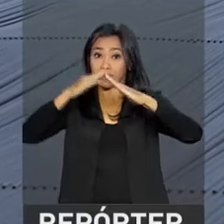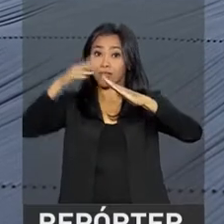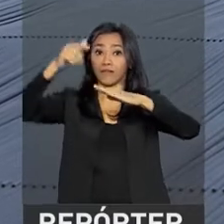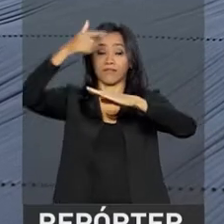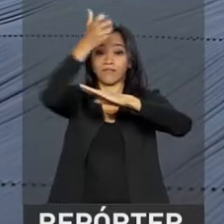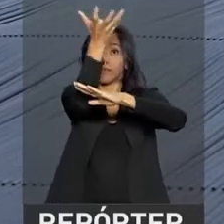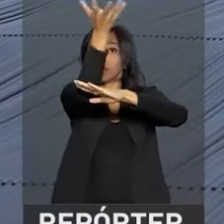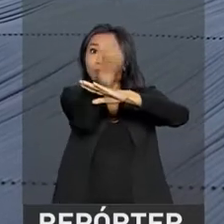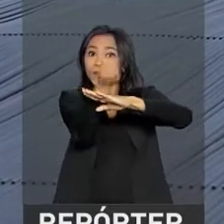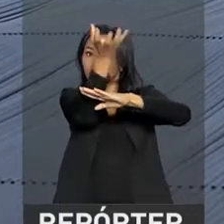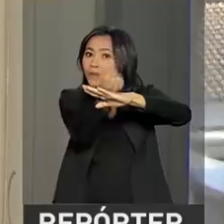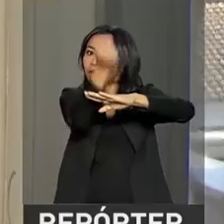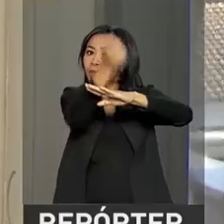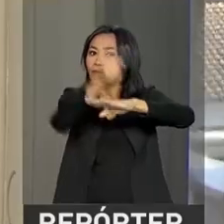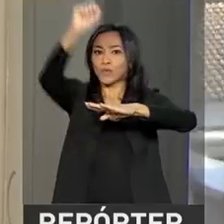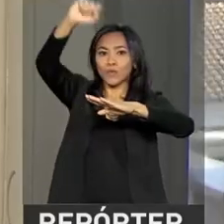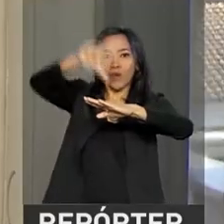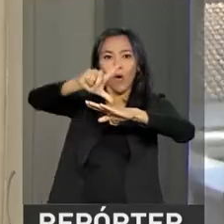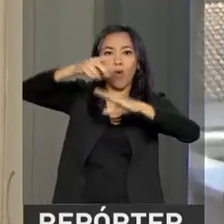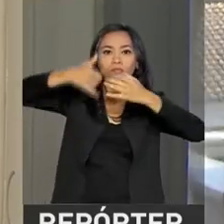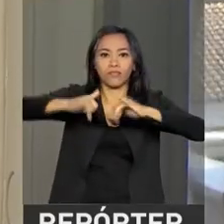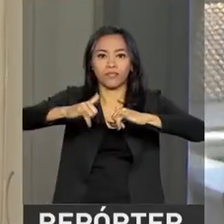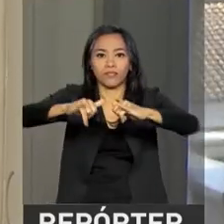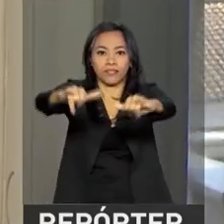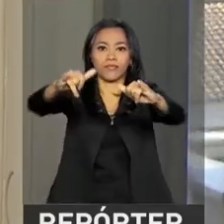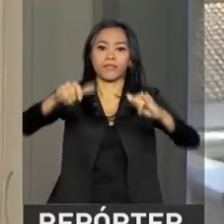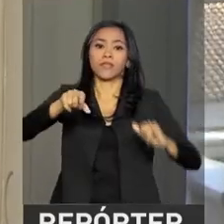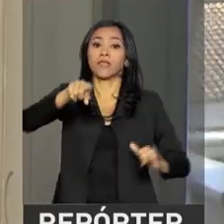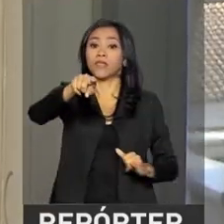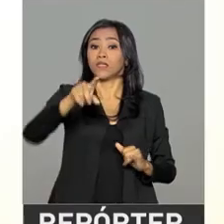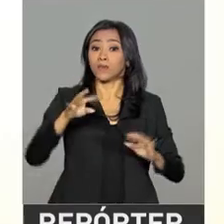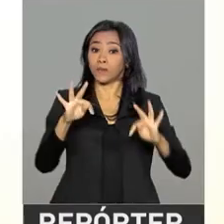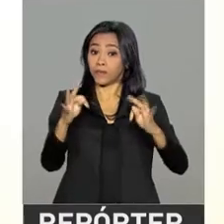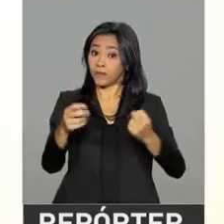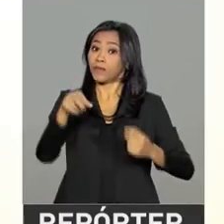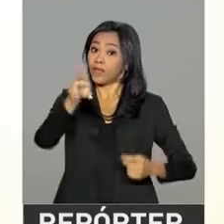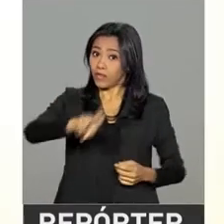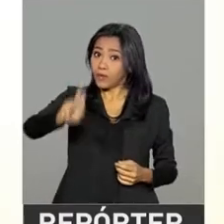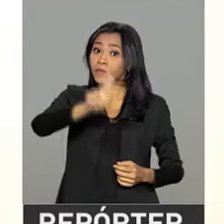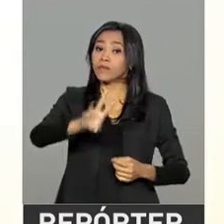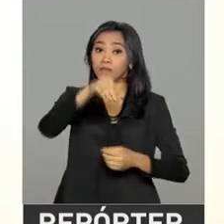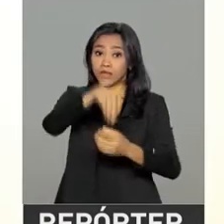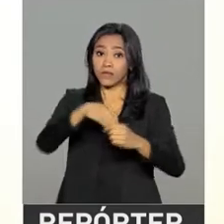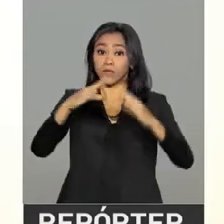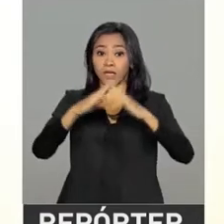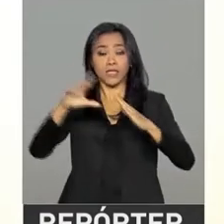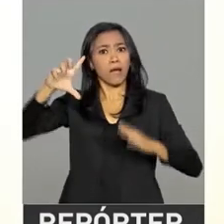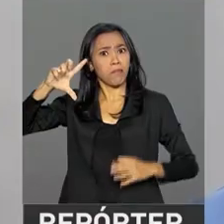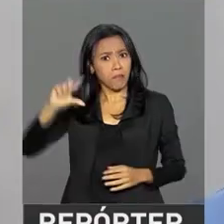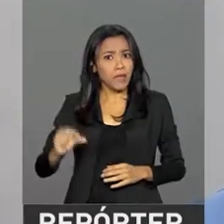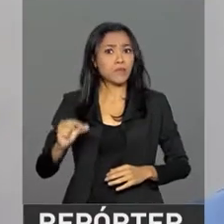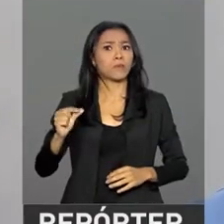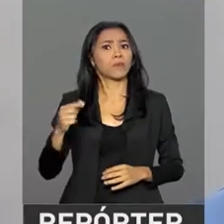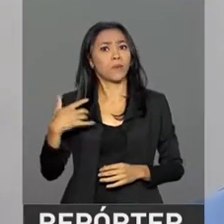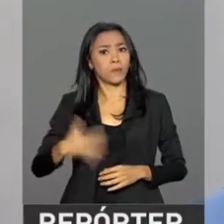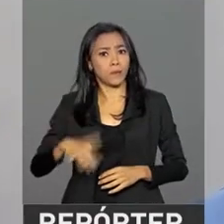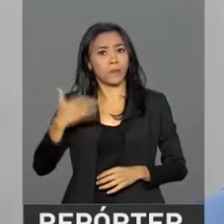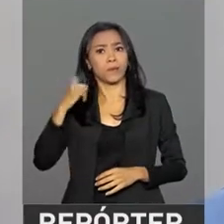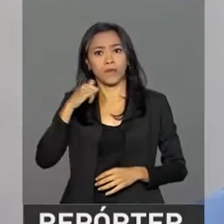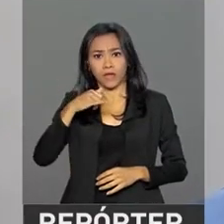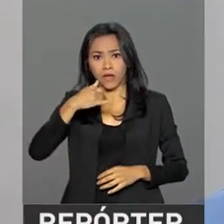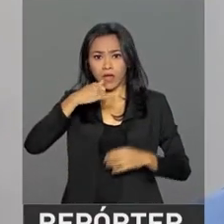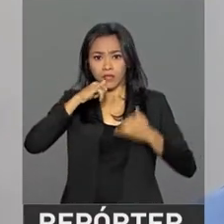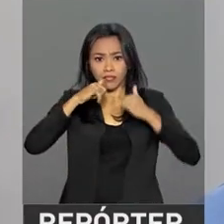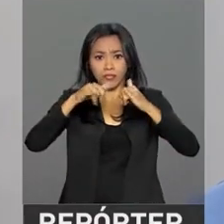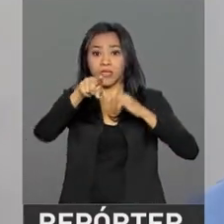micro gerador de energia desde então consome capital do sol a conta de luz abaixou consideravelmente rafael ainda